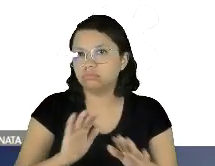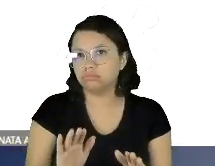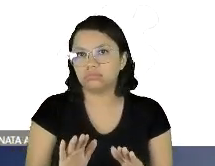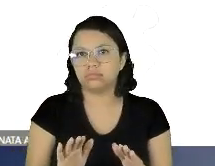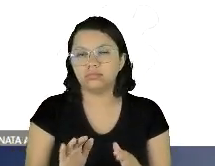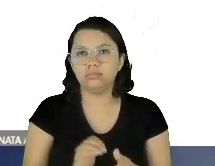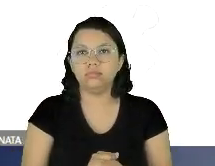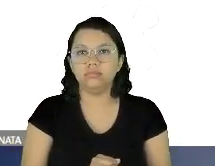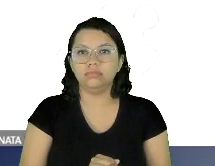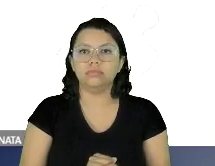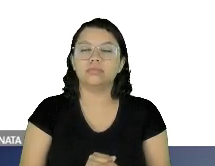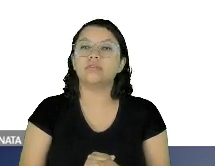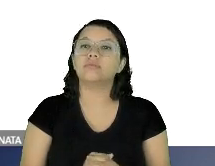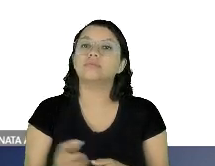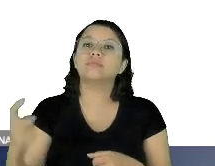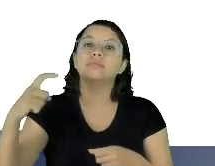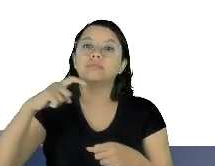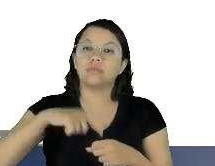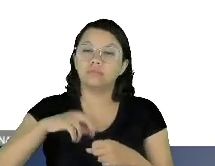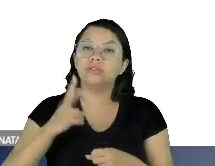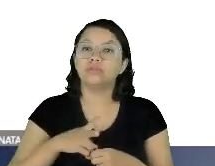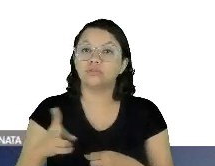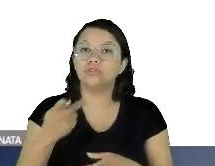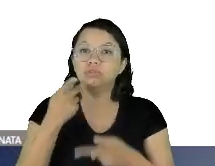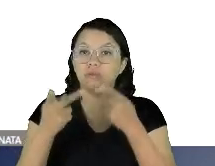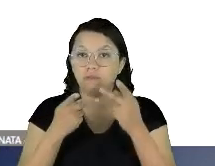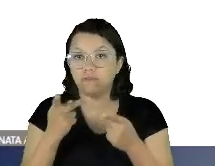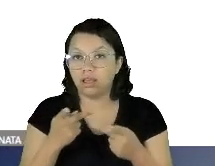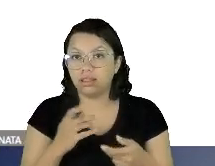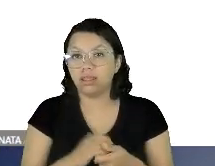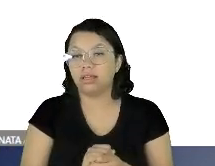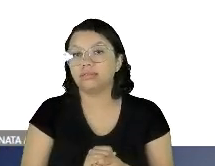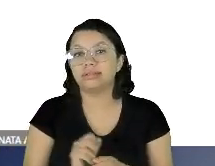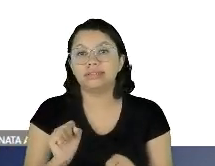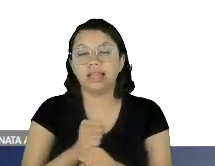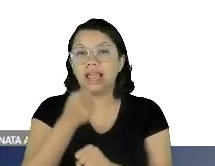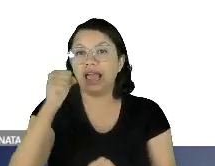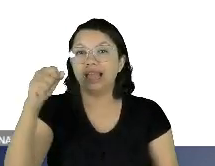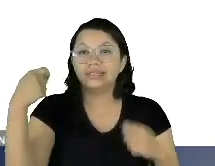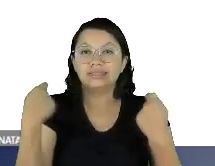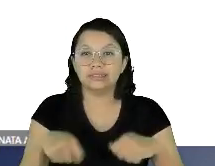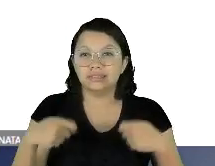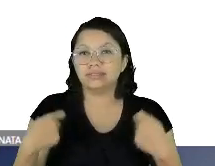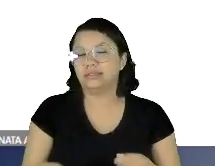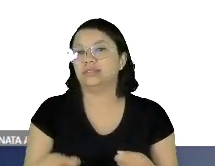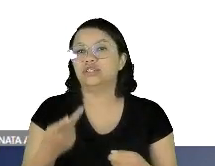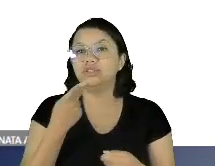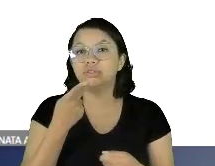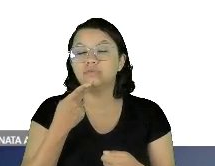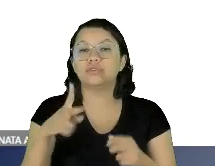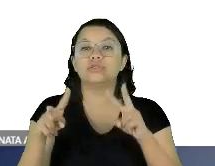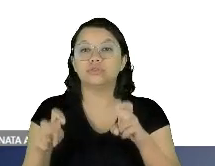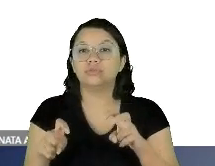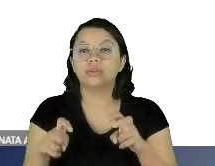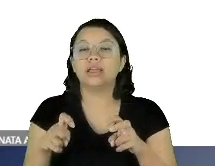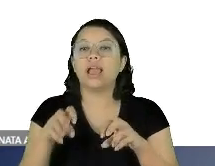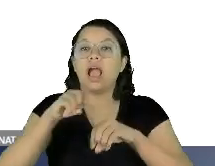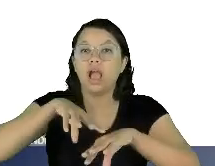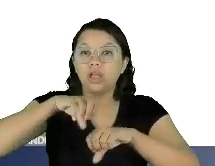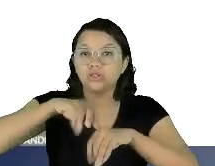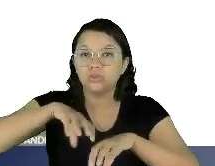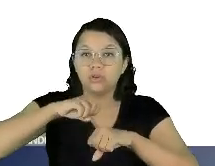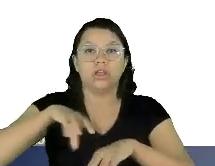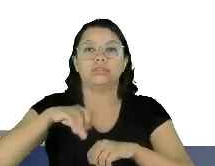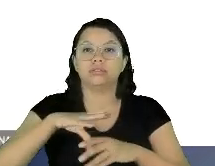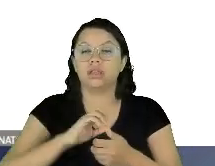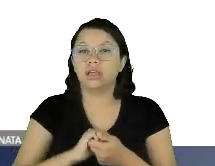E eu continuo falando da grande necessidade de se falar de educação e